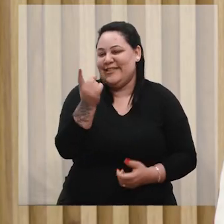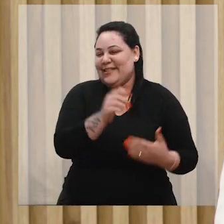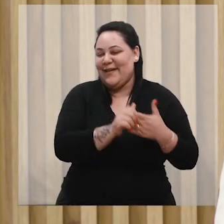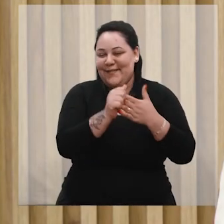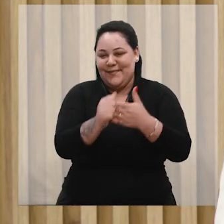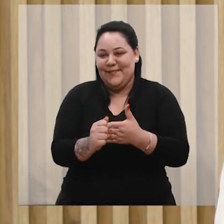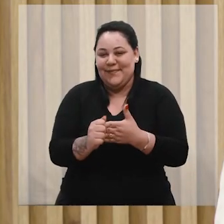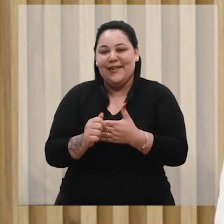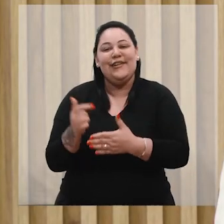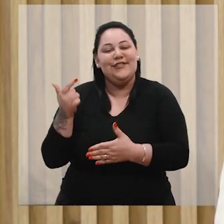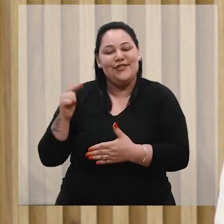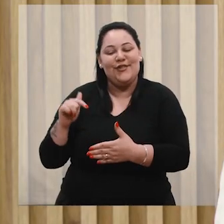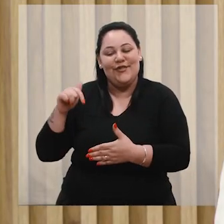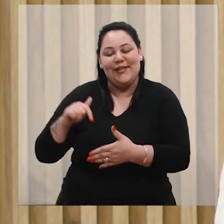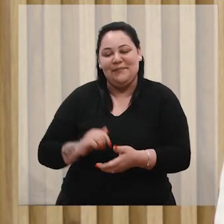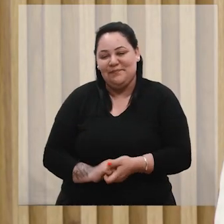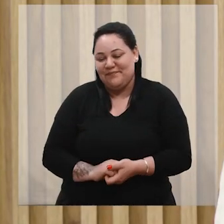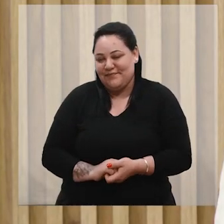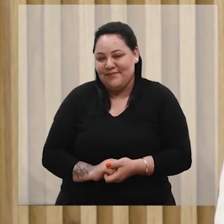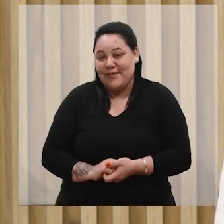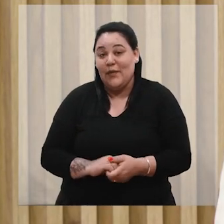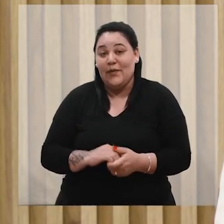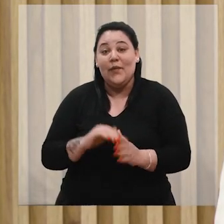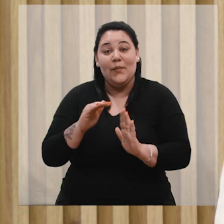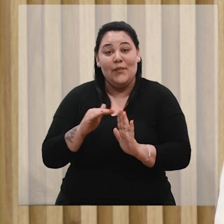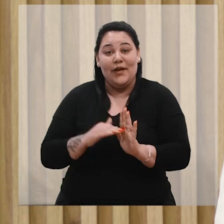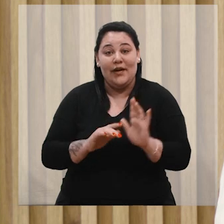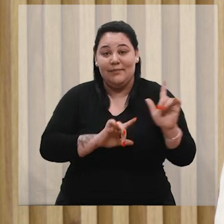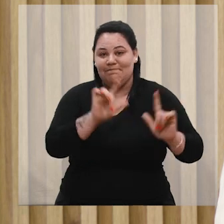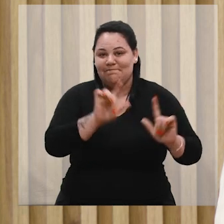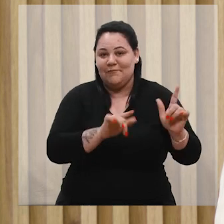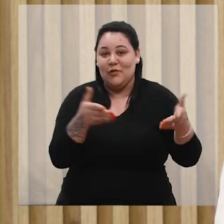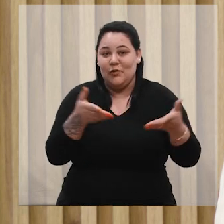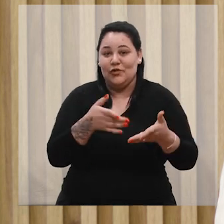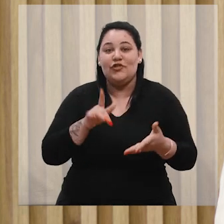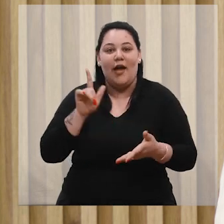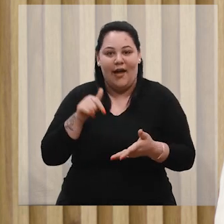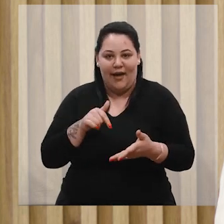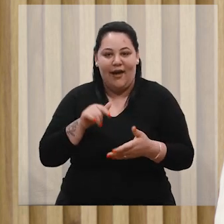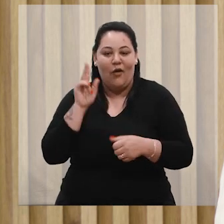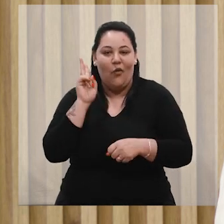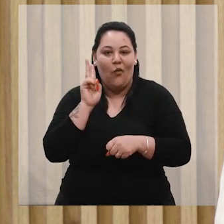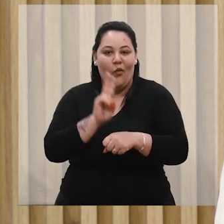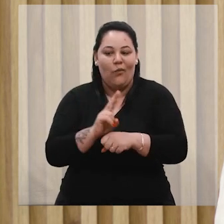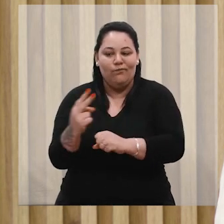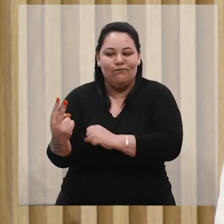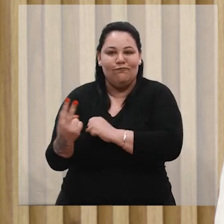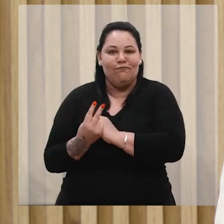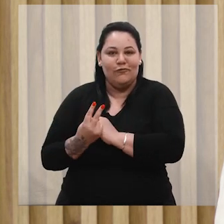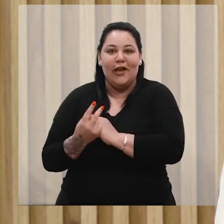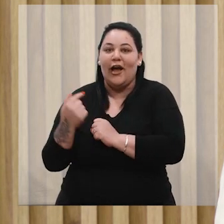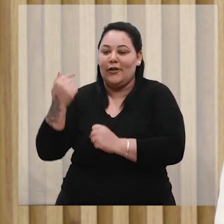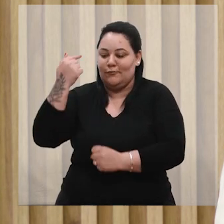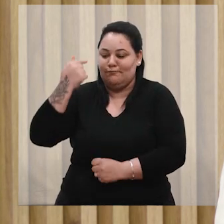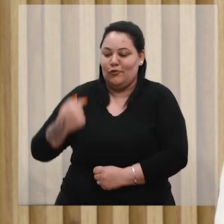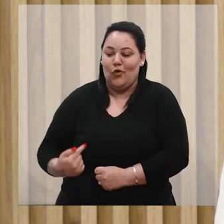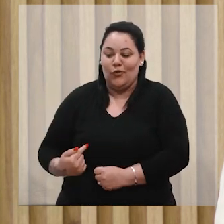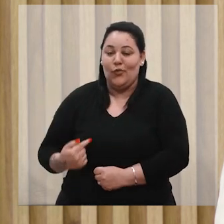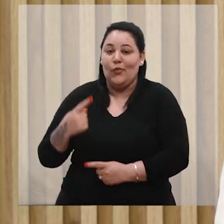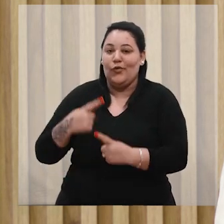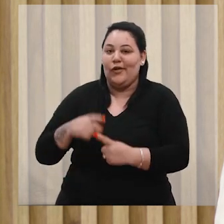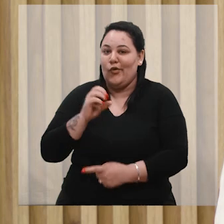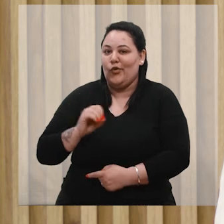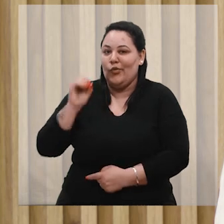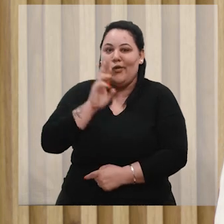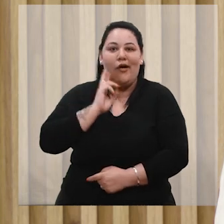você que nos acompanha em mais uma edição do Entre Elas. O programa de hoje é sobre autocuidado. Isso porque nós estamos no Outubro